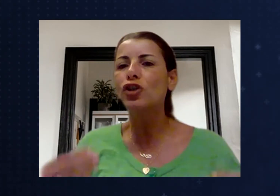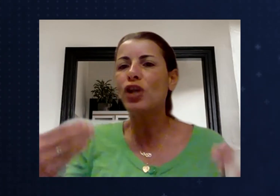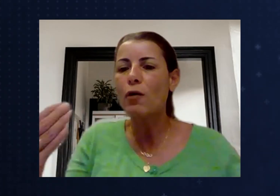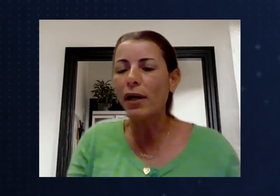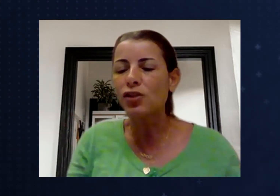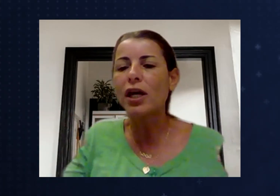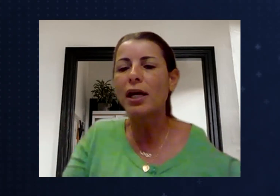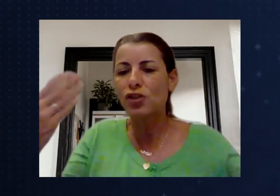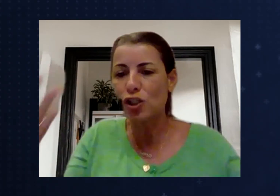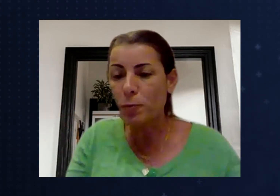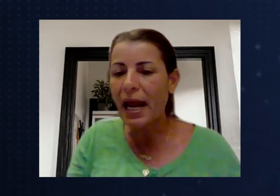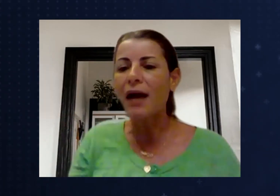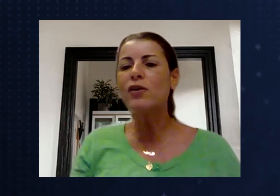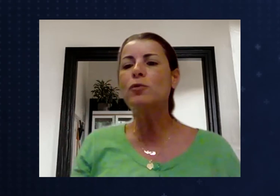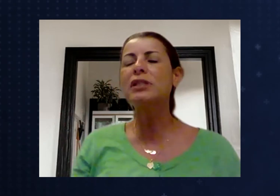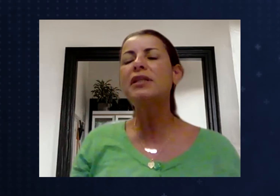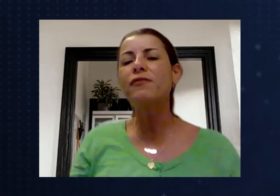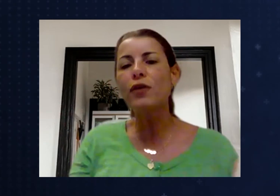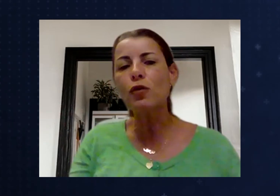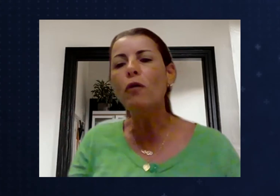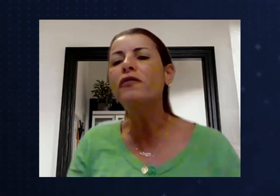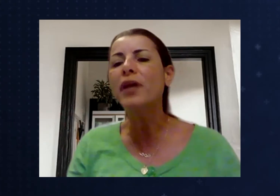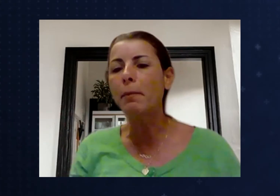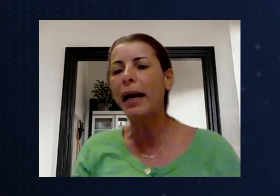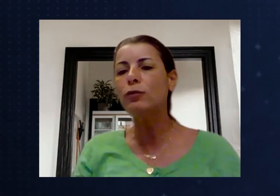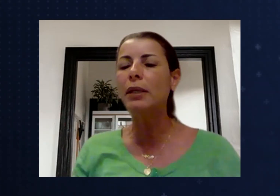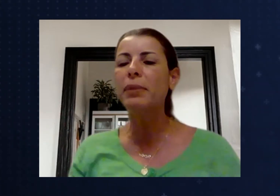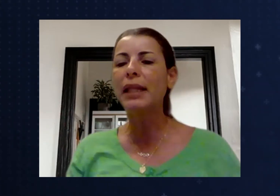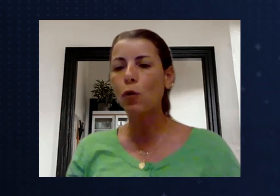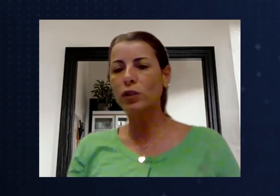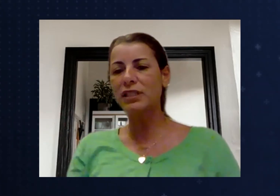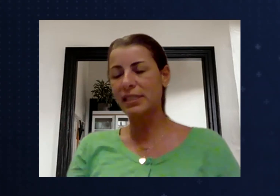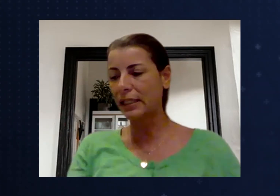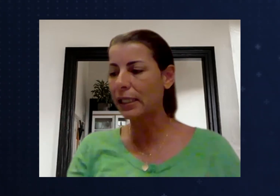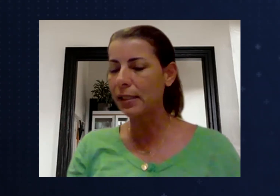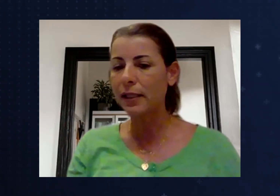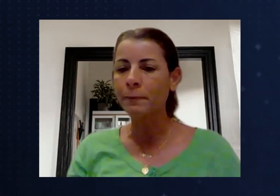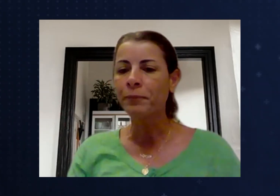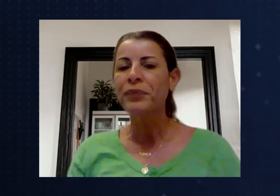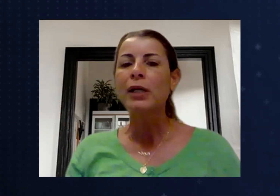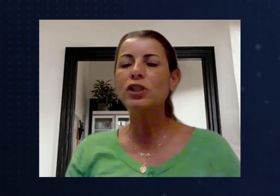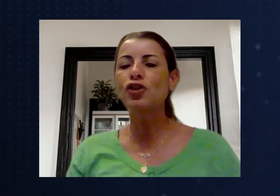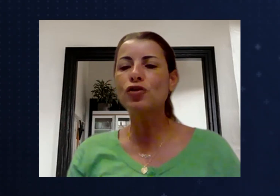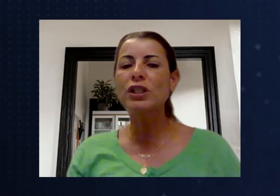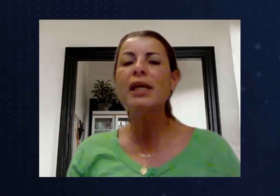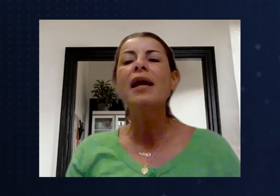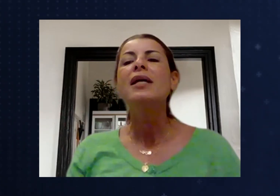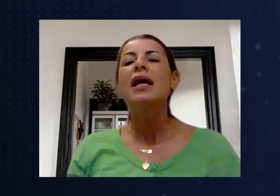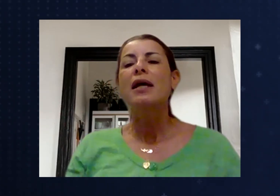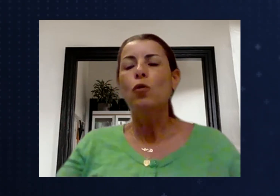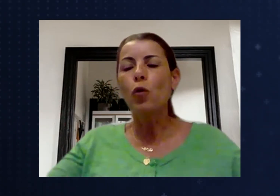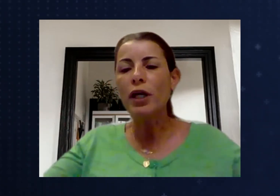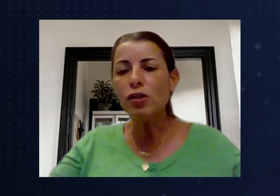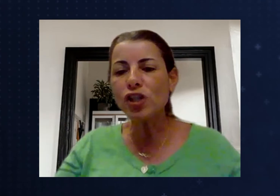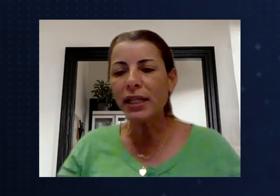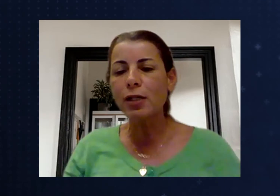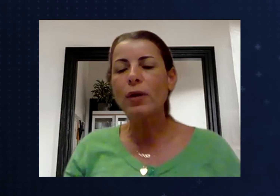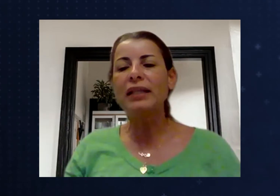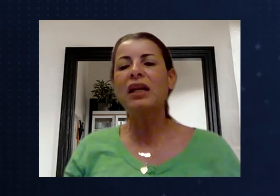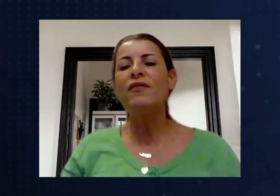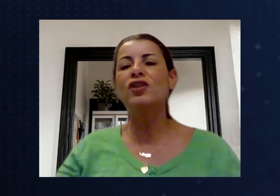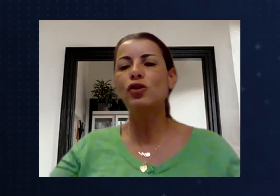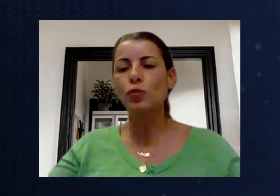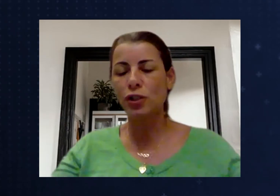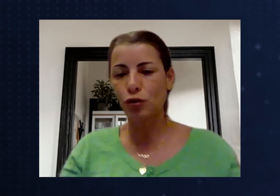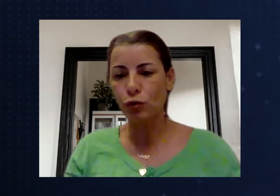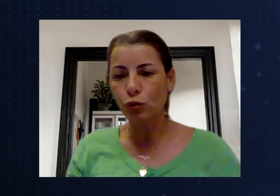sempre, que é o que nós já esperávamos e que foi confirmado aí pela Corte de Cidadania, no sentido de que o Rio de